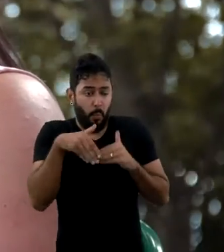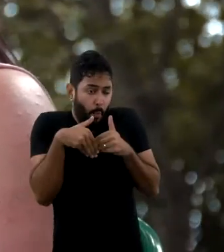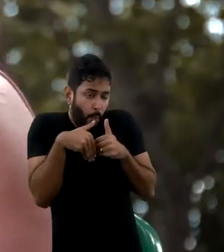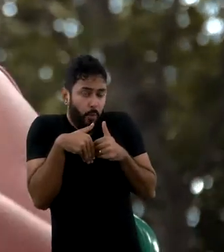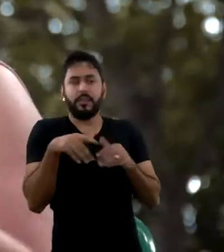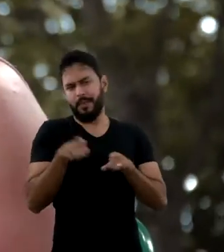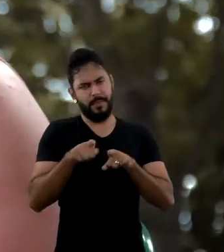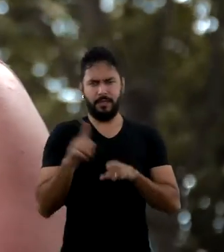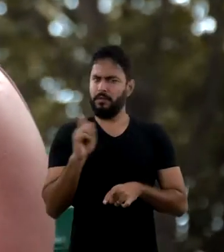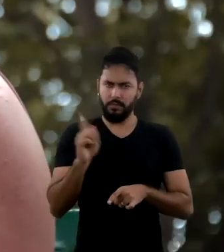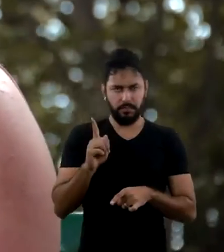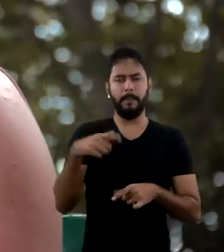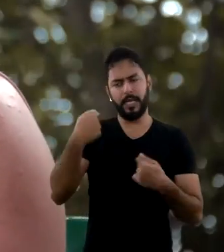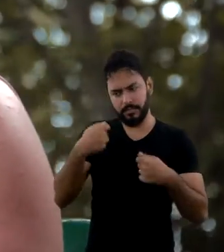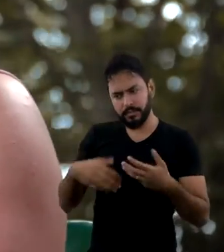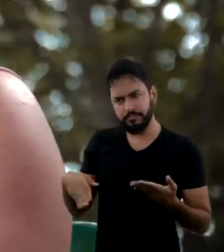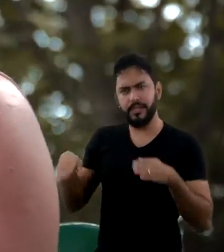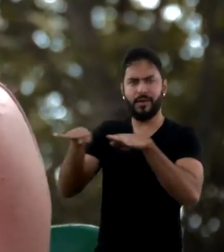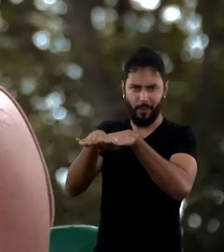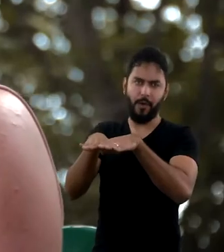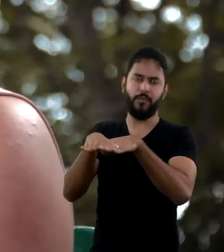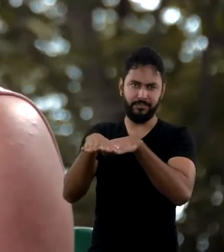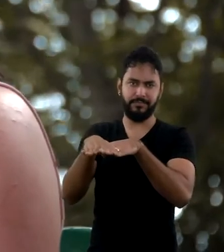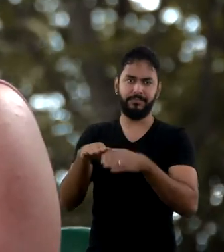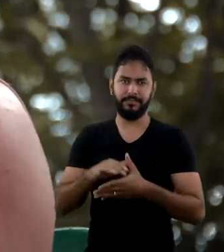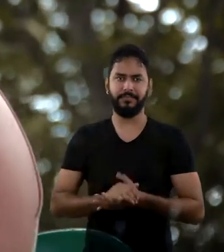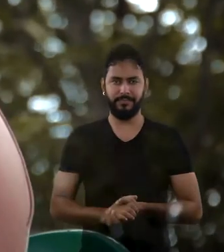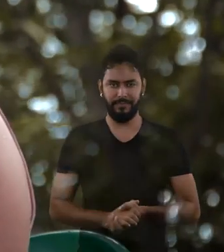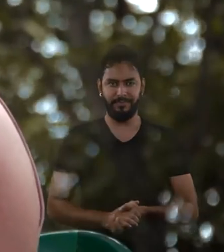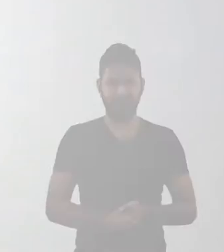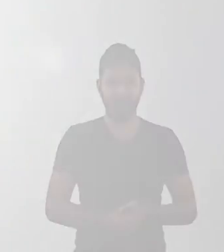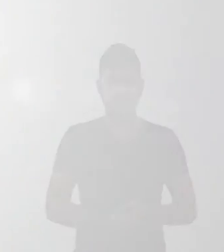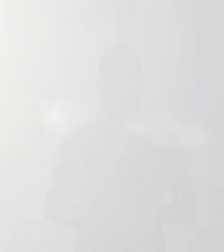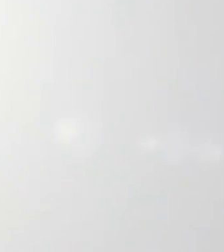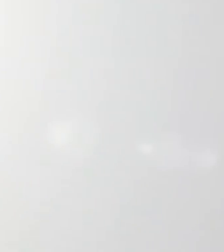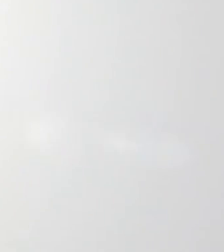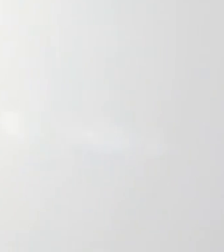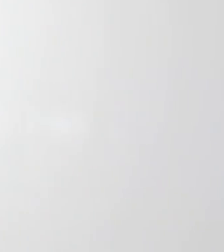restringir de coisas que ele queira fazer só pelo fato dele ser homem.